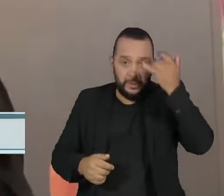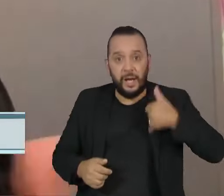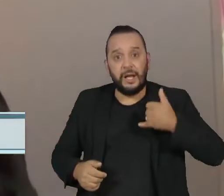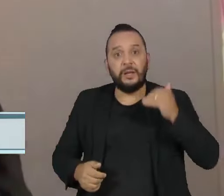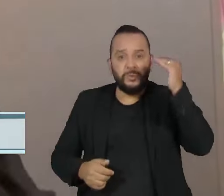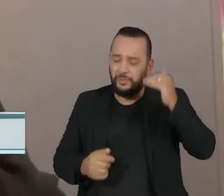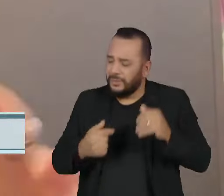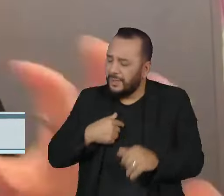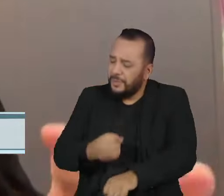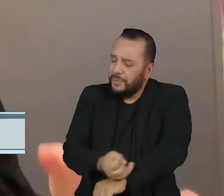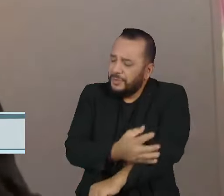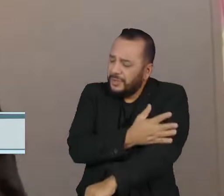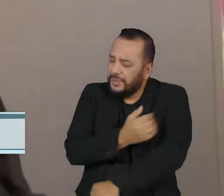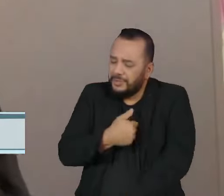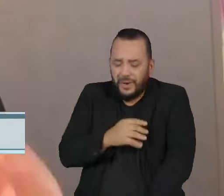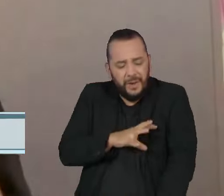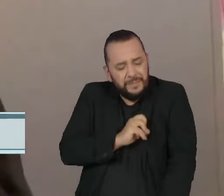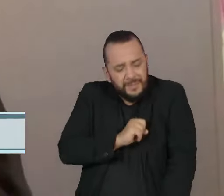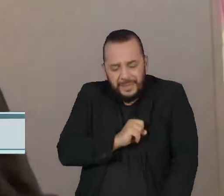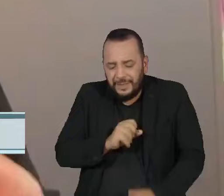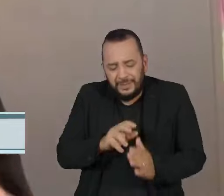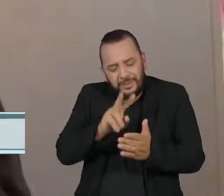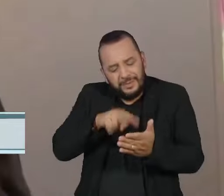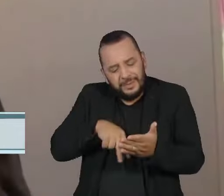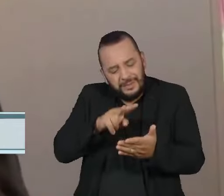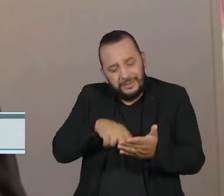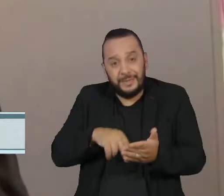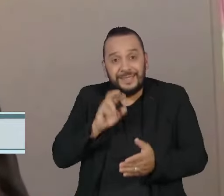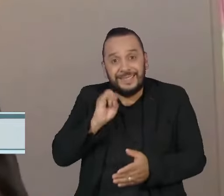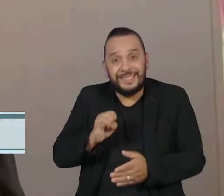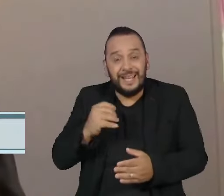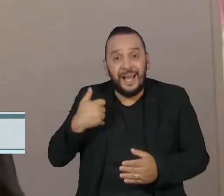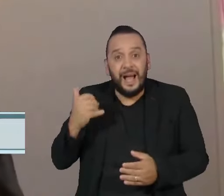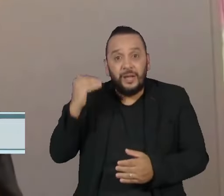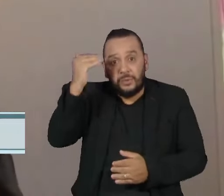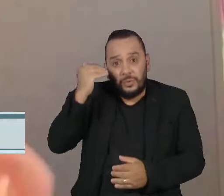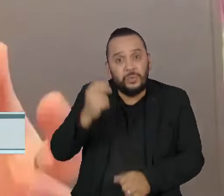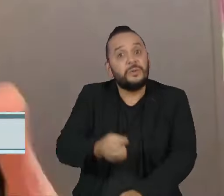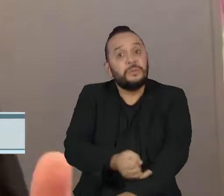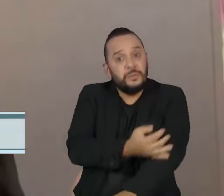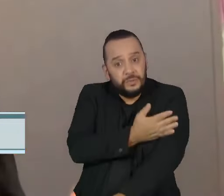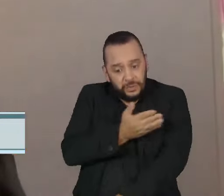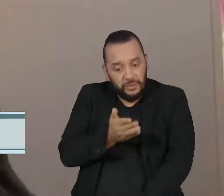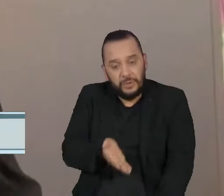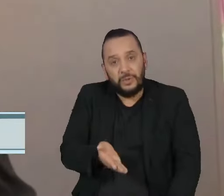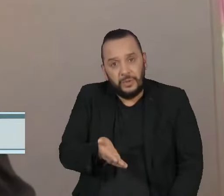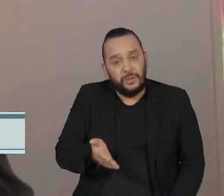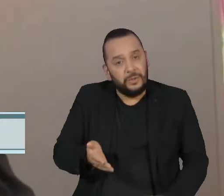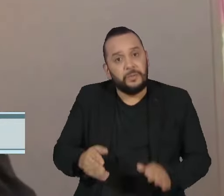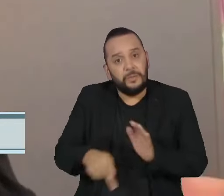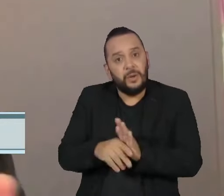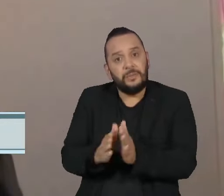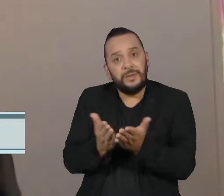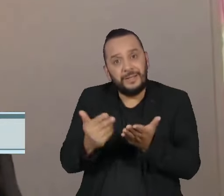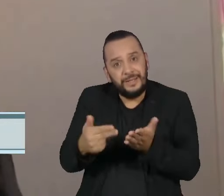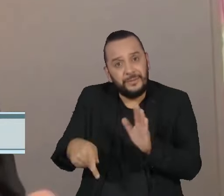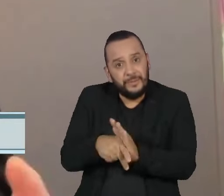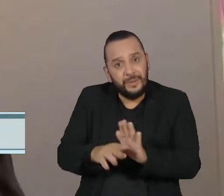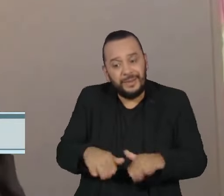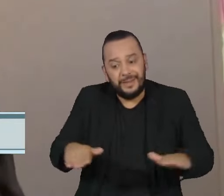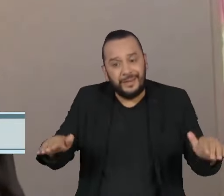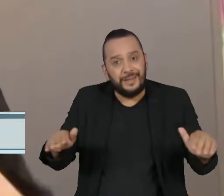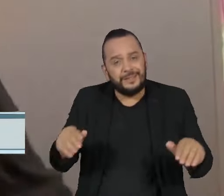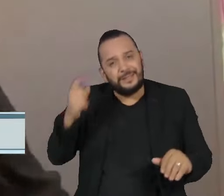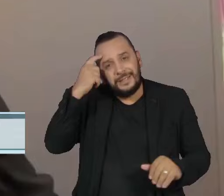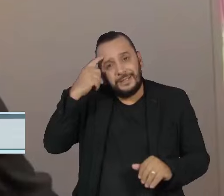emocionante eu tô amando que então é isso se um adulto se emocionou com um livro e destinado paraa infância Imagina os filhos ou os alunos Isso